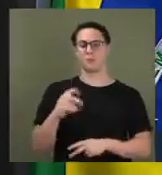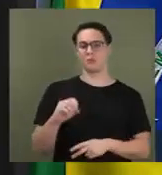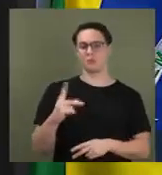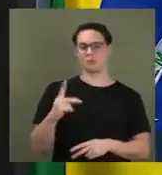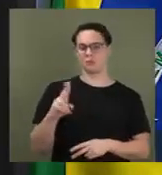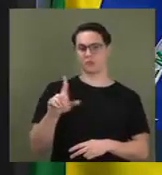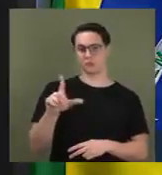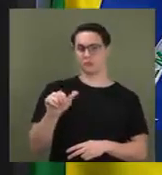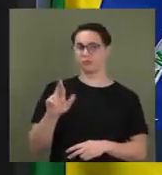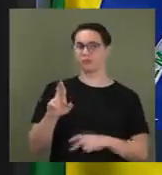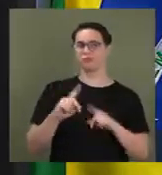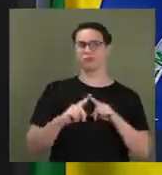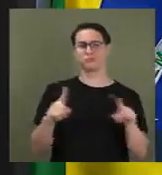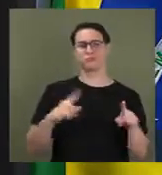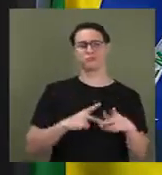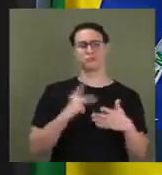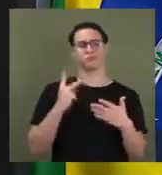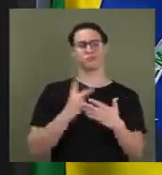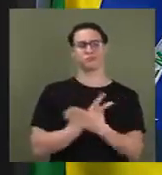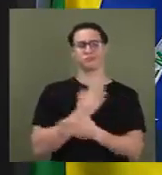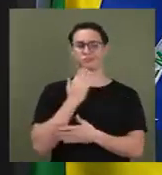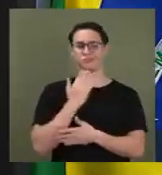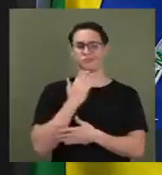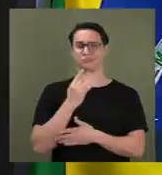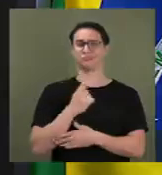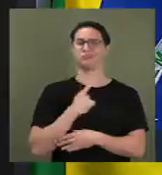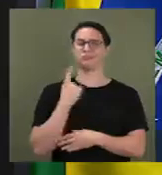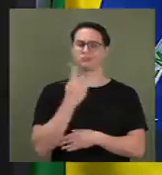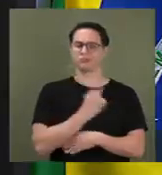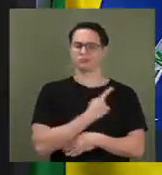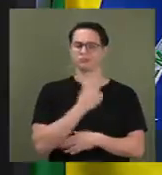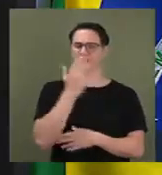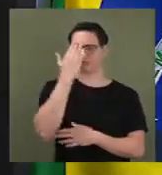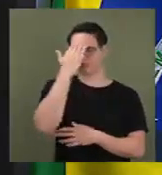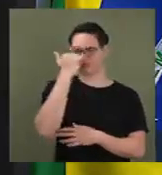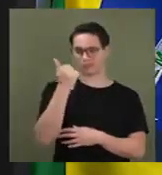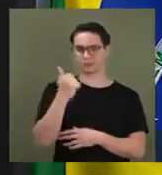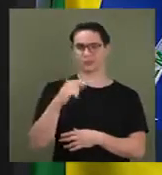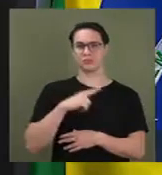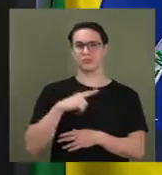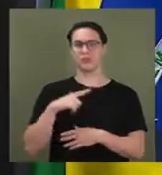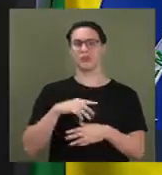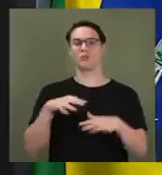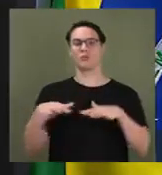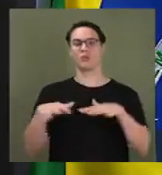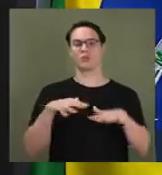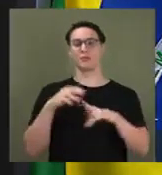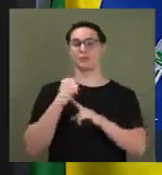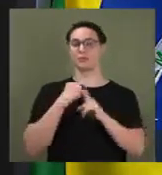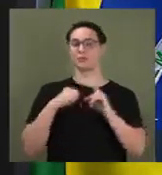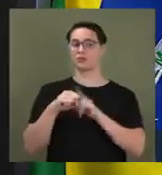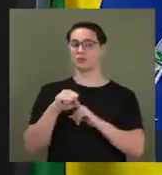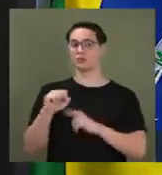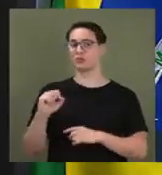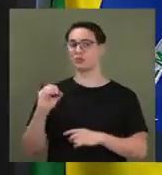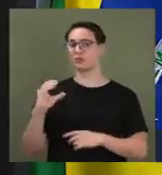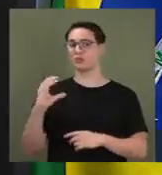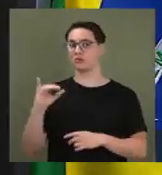está acontecendo. E todos nós sabemos que os movimentos sociais